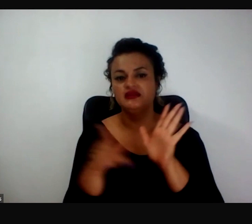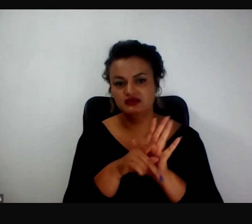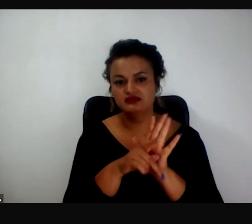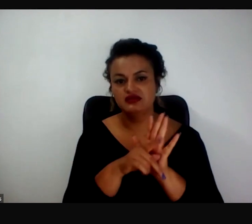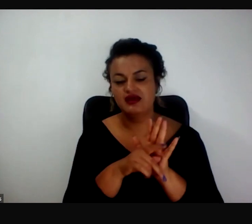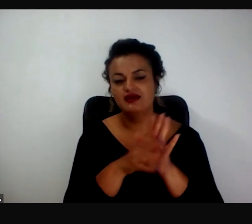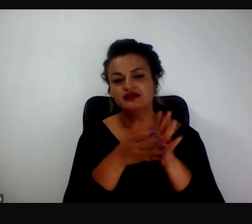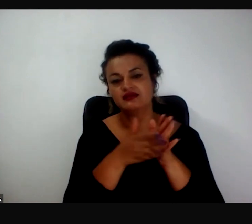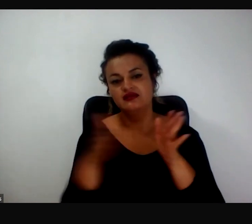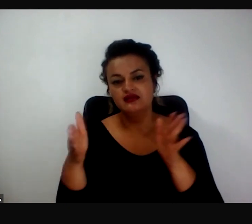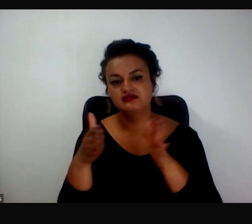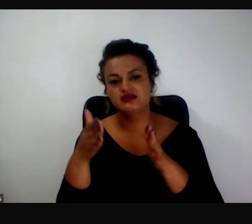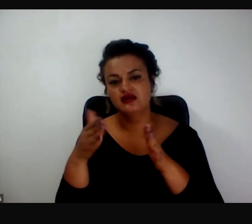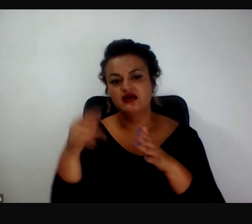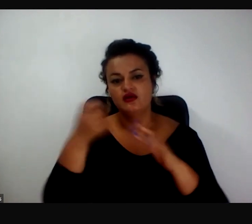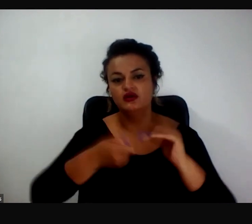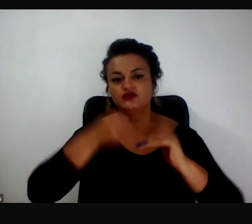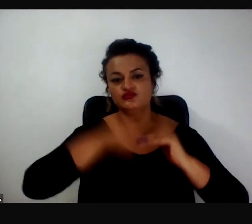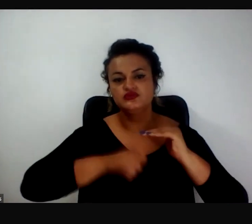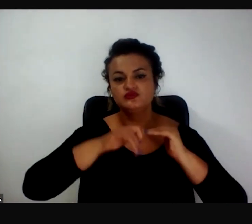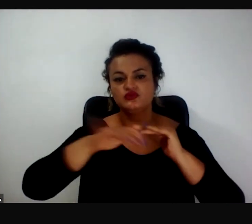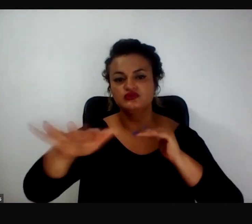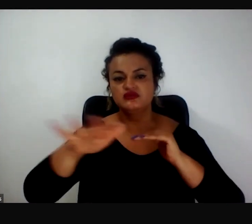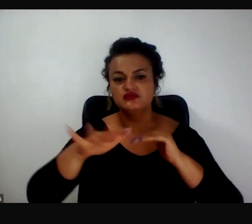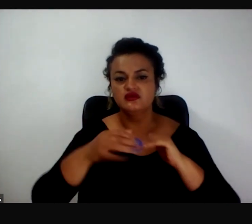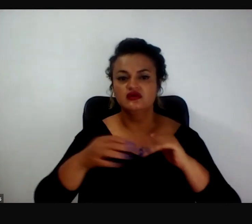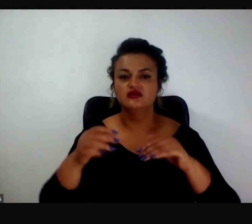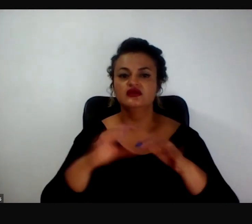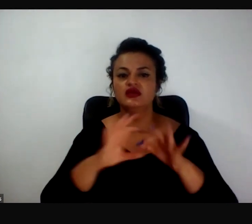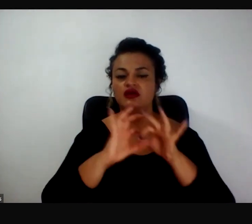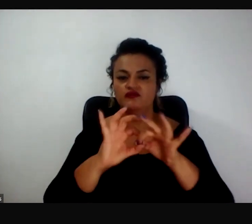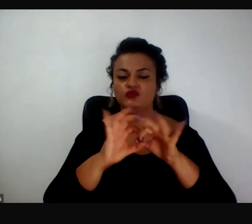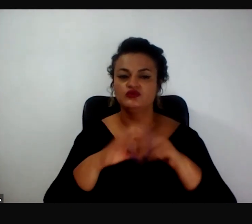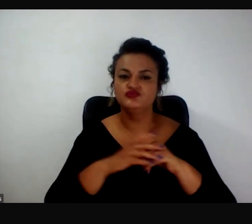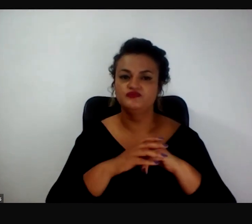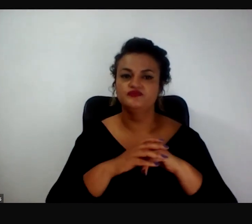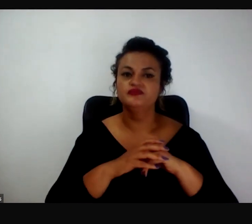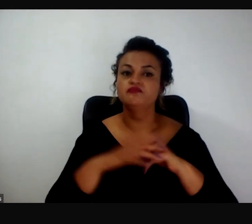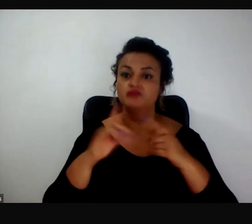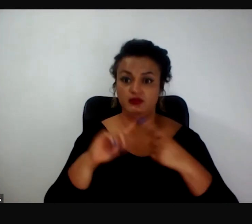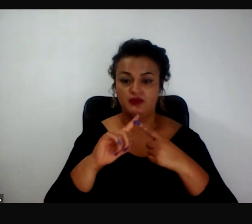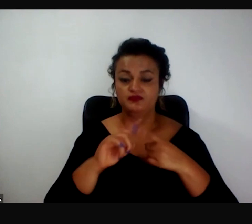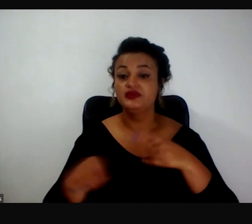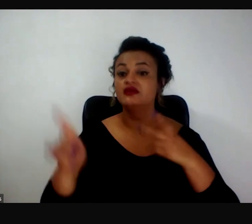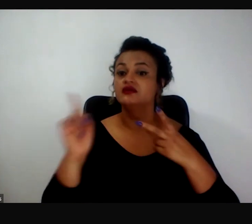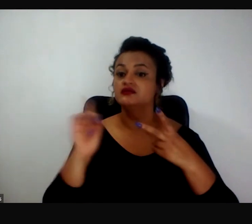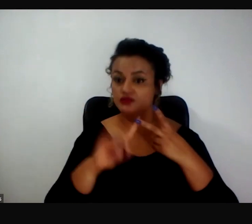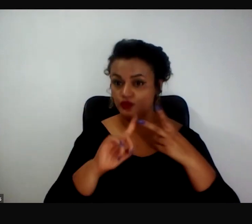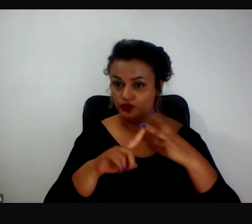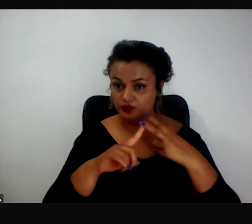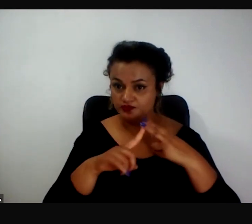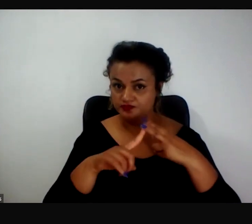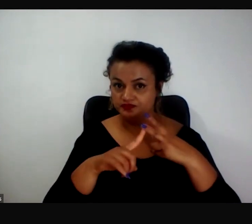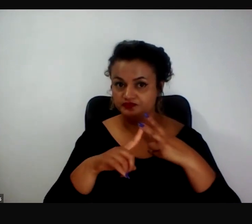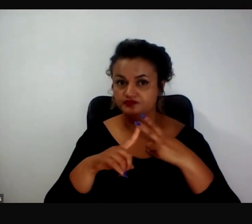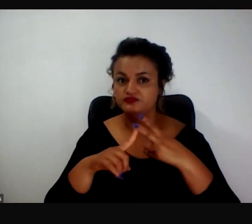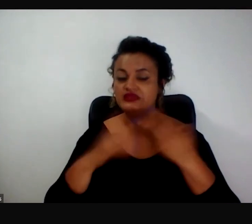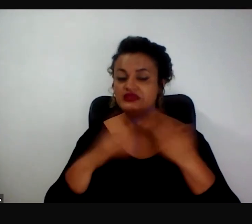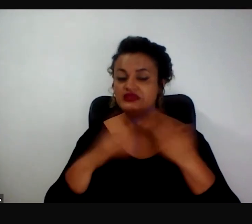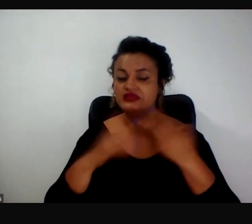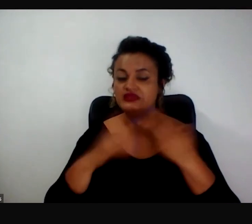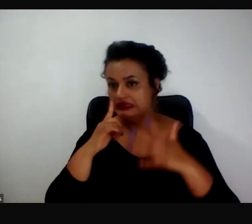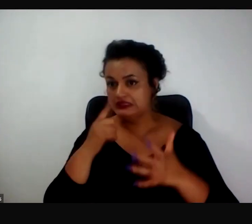doutrina jurisprudencial vinculante. Em segundo lugar, também se queria